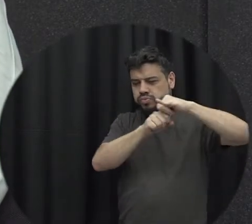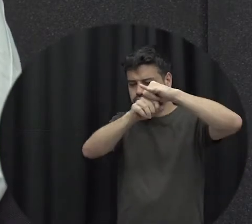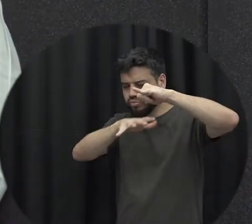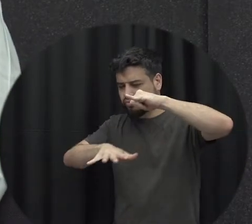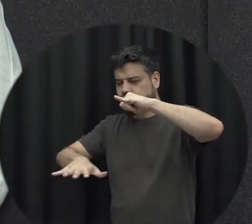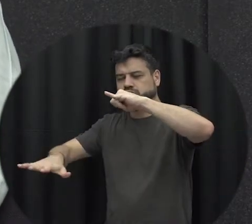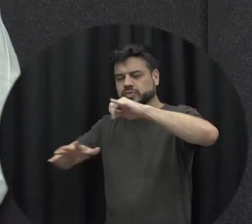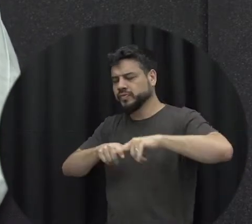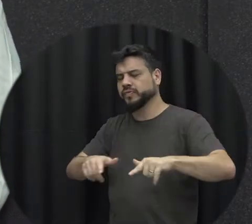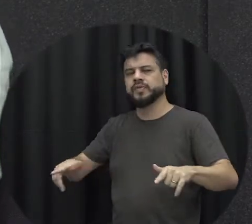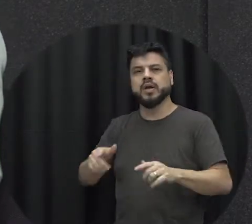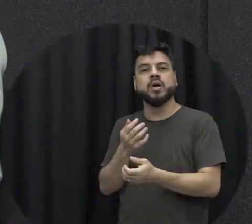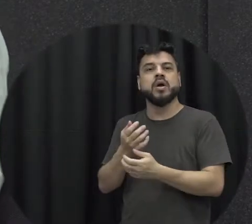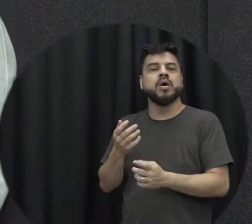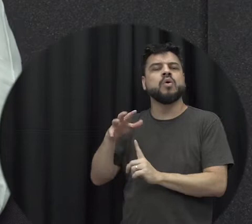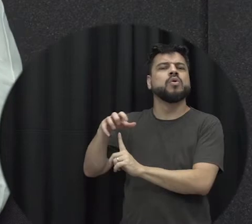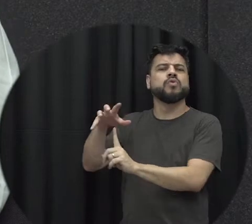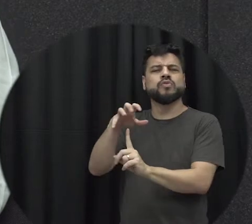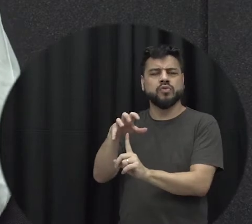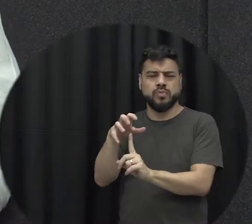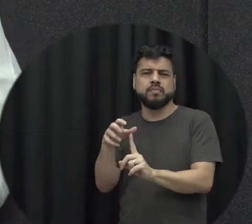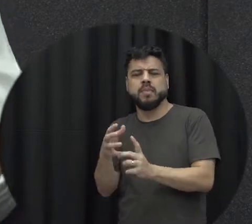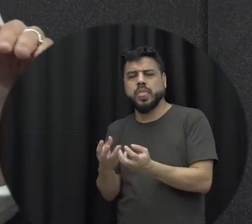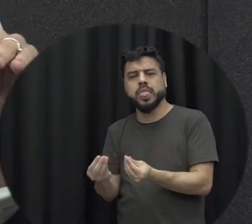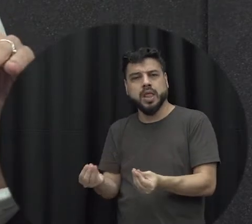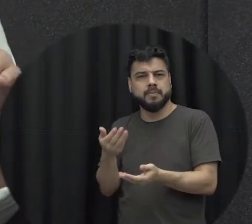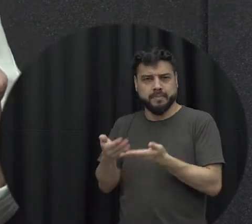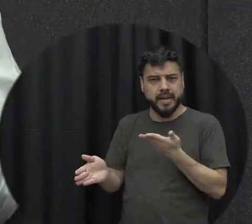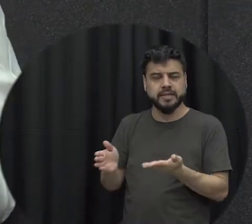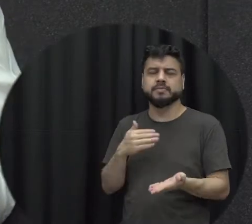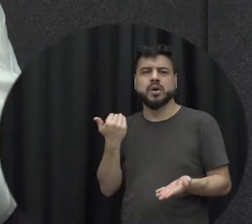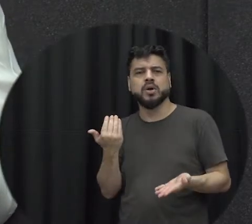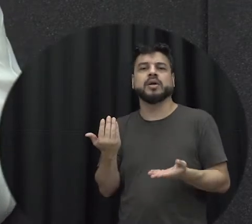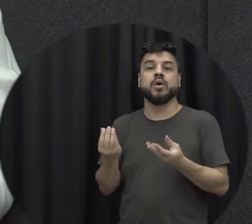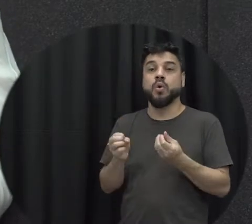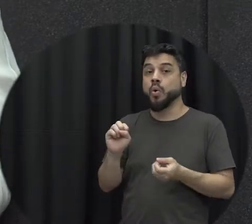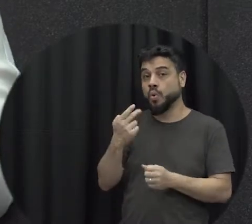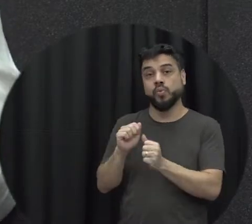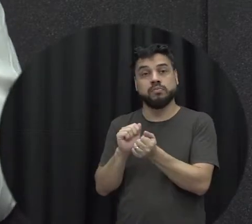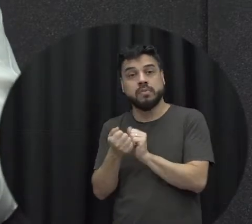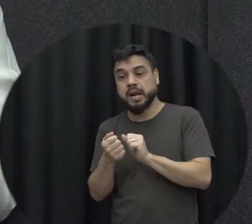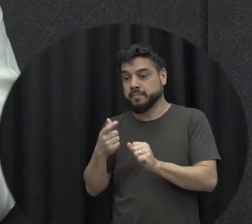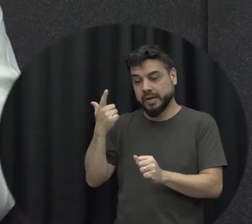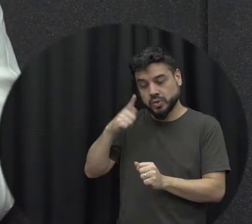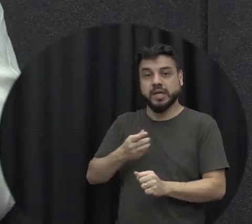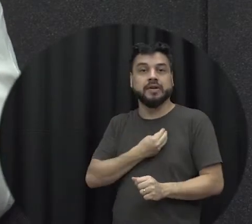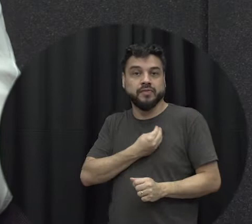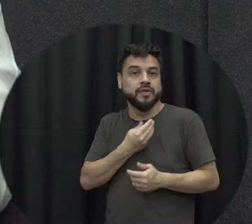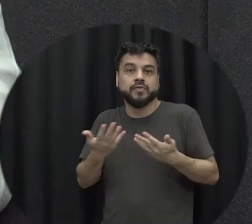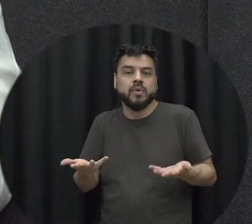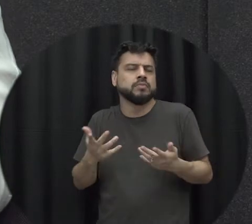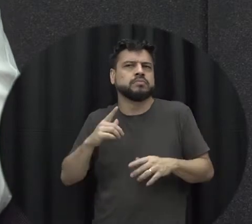morrem? Ou eles estão adaptados àquele ambiente e ficam lá estáveis, né? Era uma das nossas hipóteses,